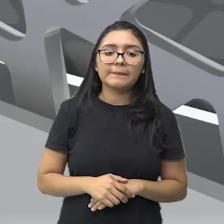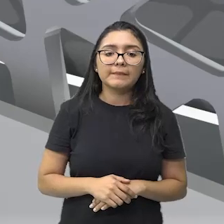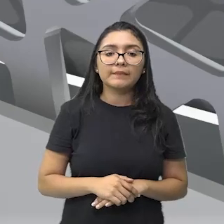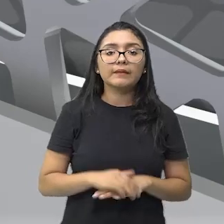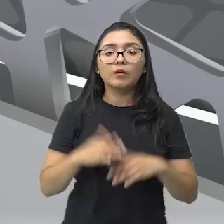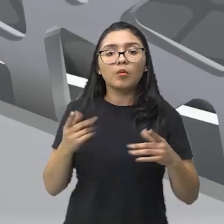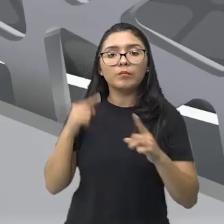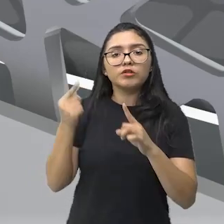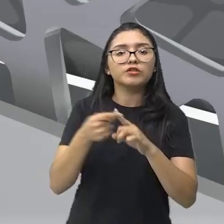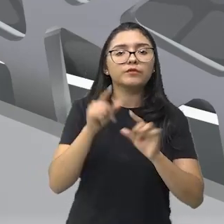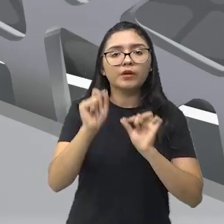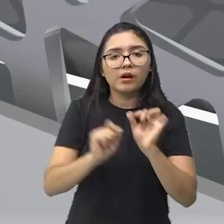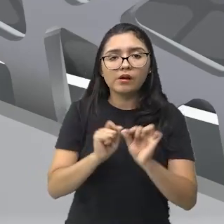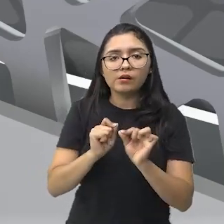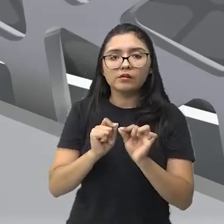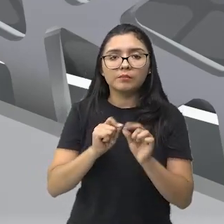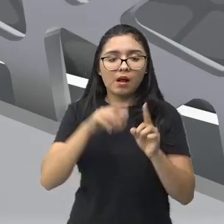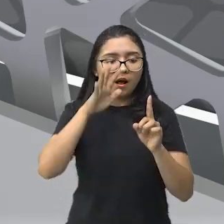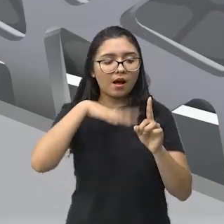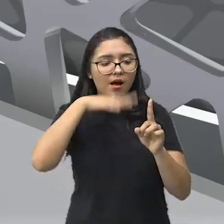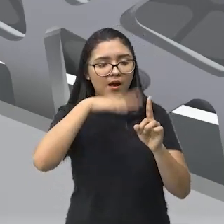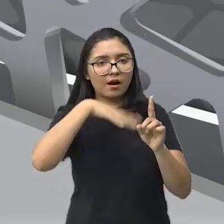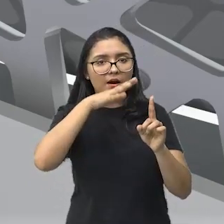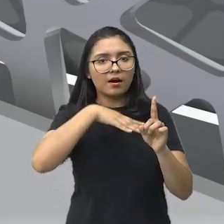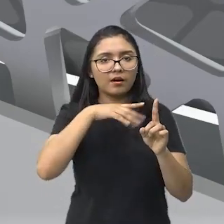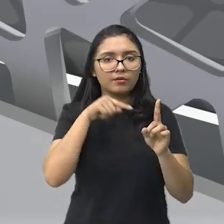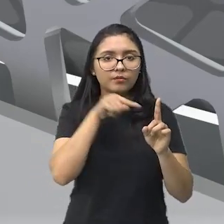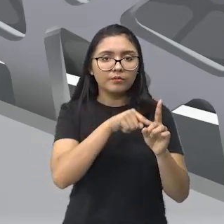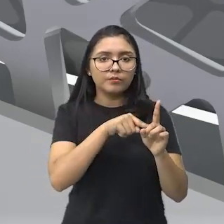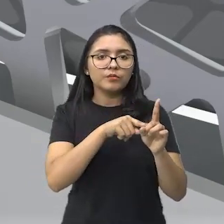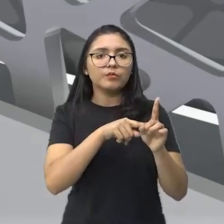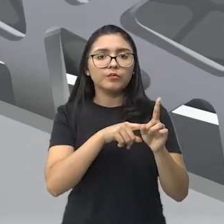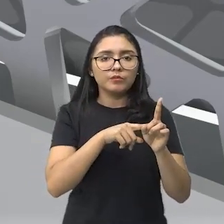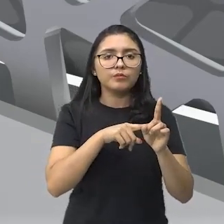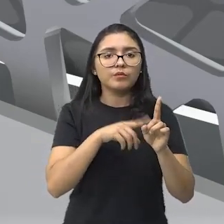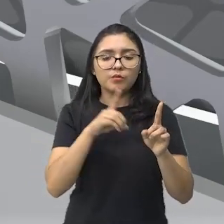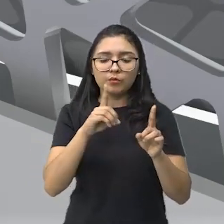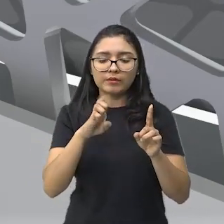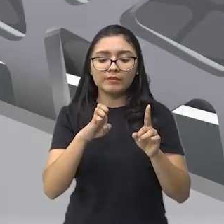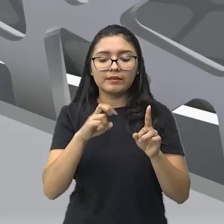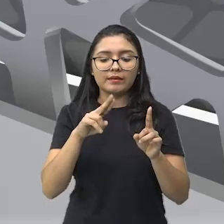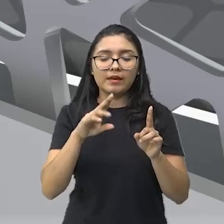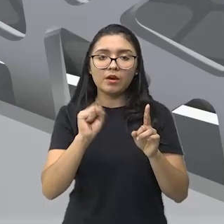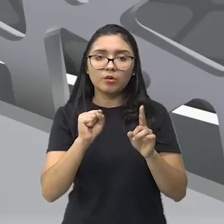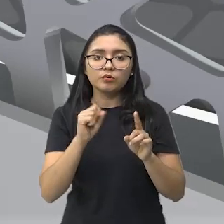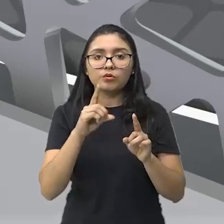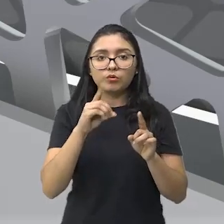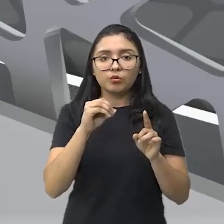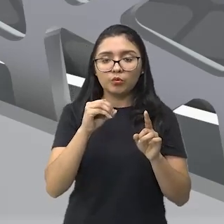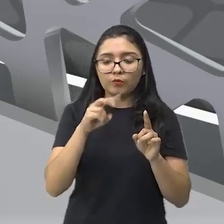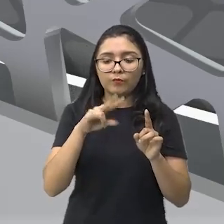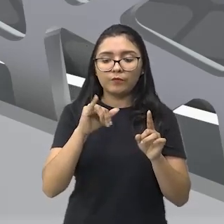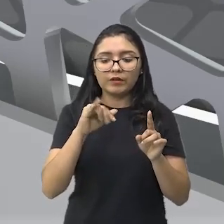para homenagear quem? O deus do vinho, o Dionísio, o deus da colheita e da